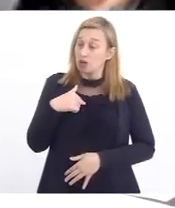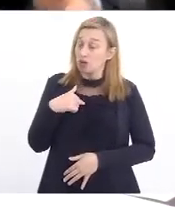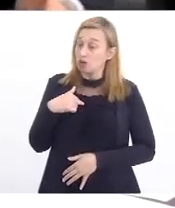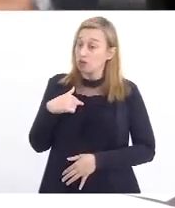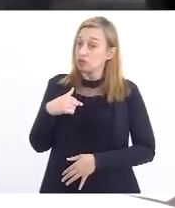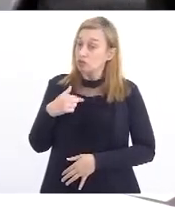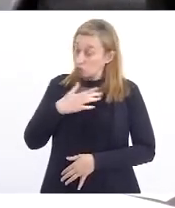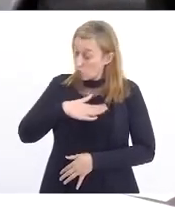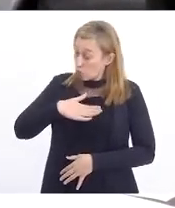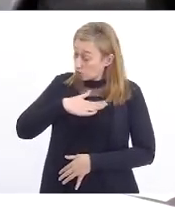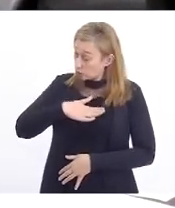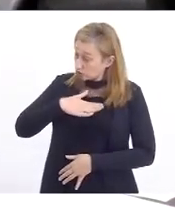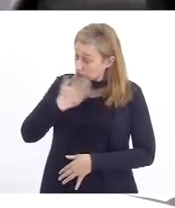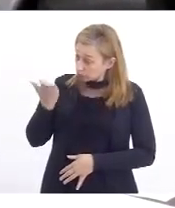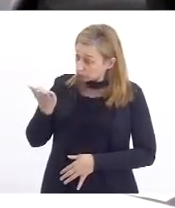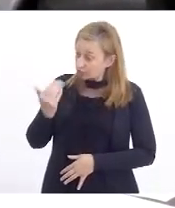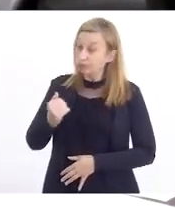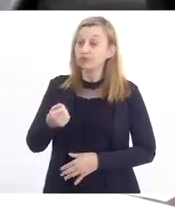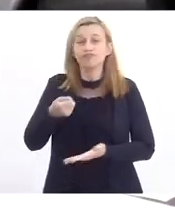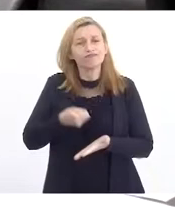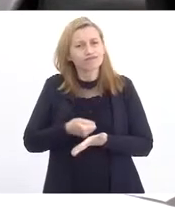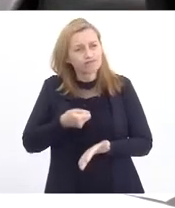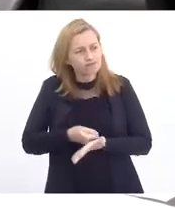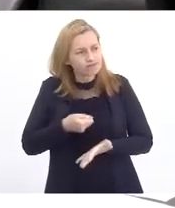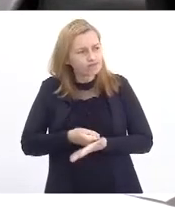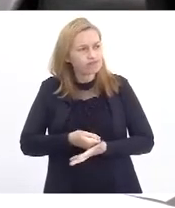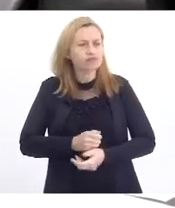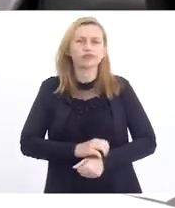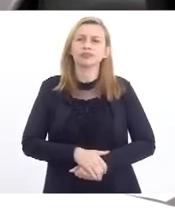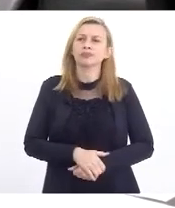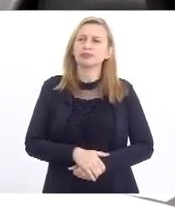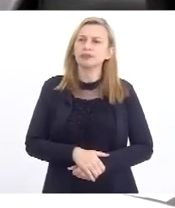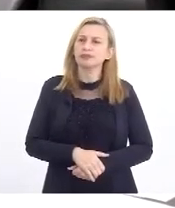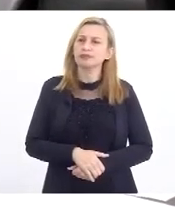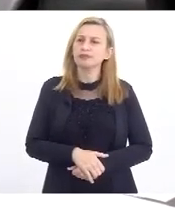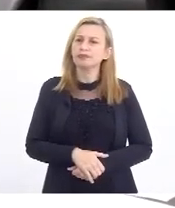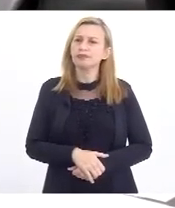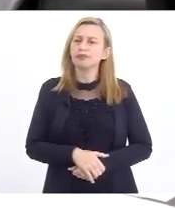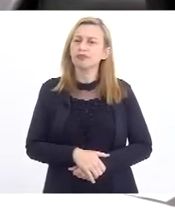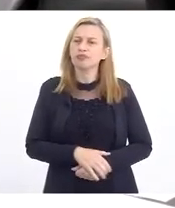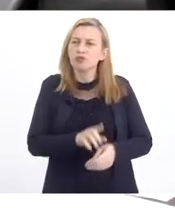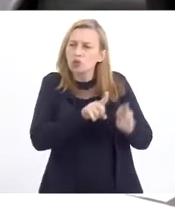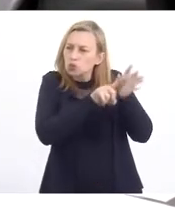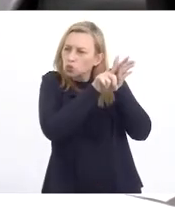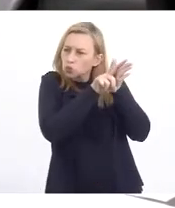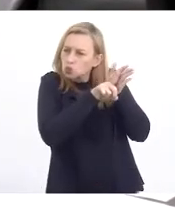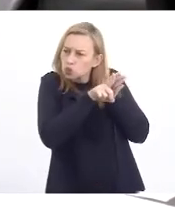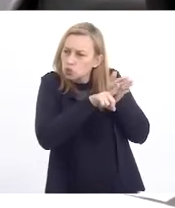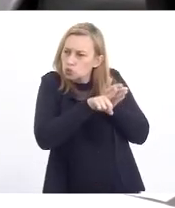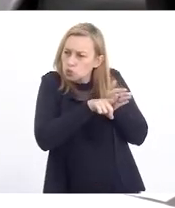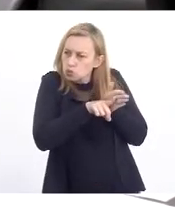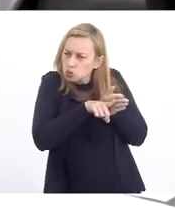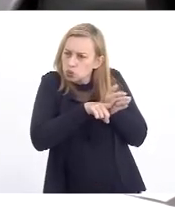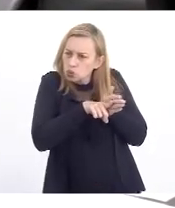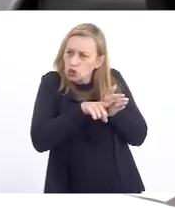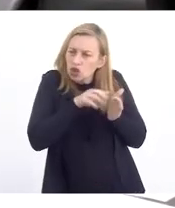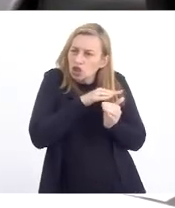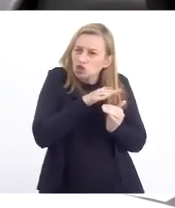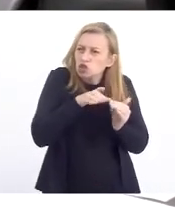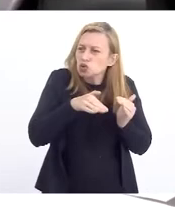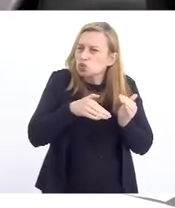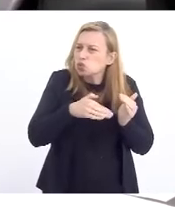condicional, deveria exigir que fosse feito um levantamento de todas